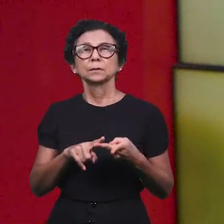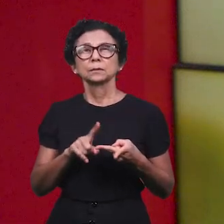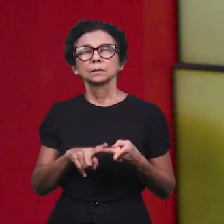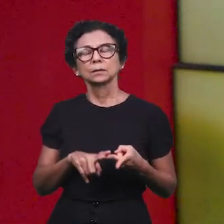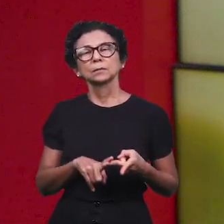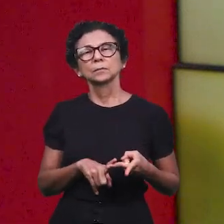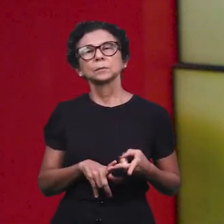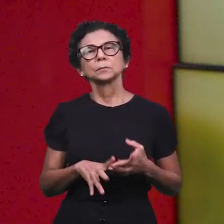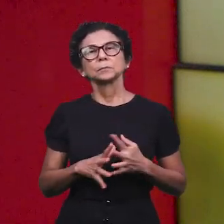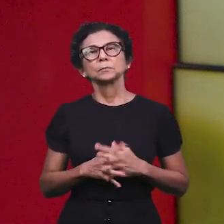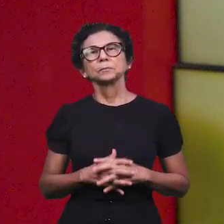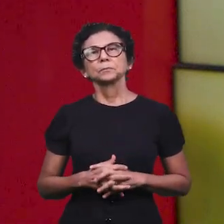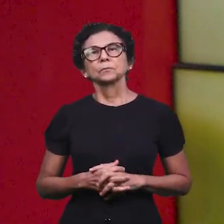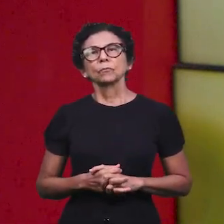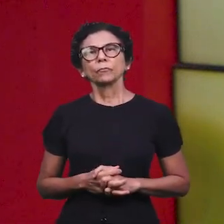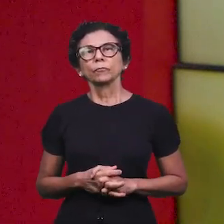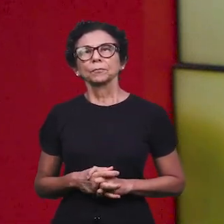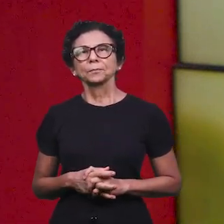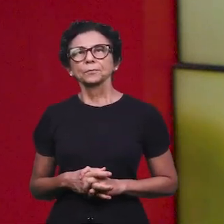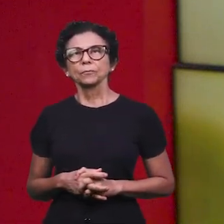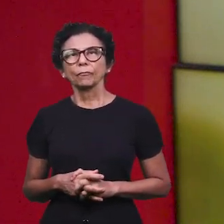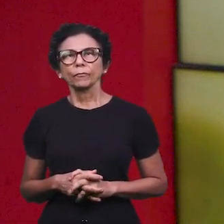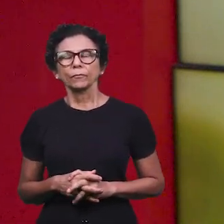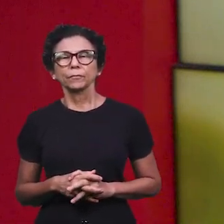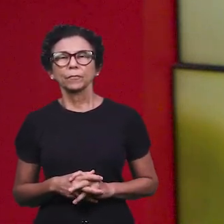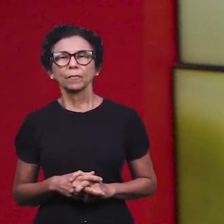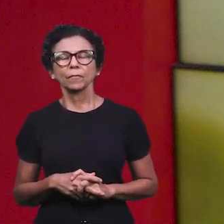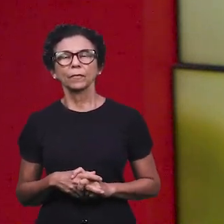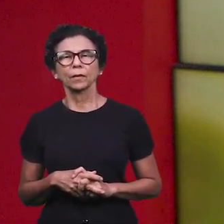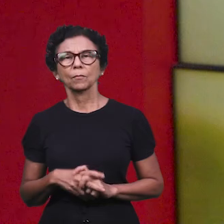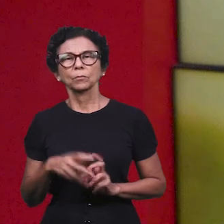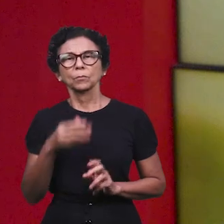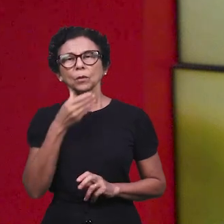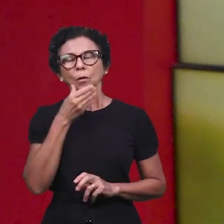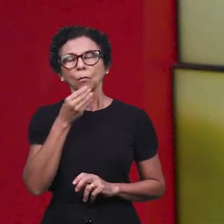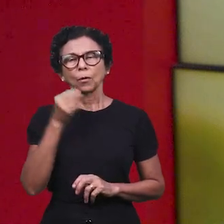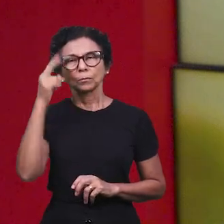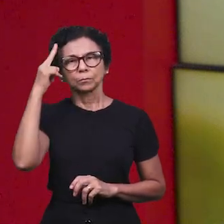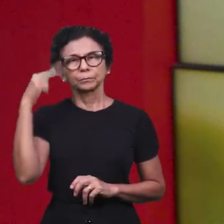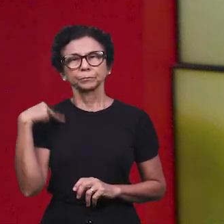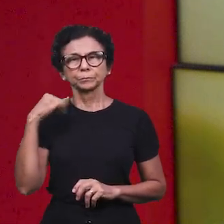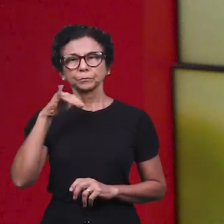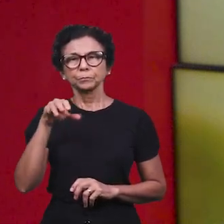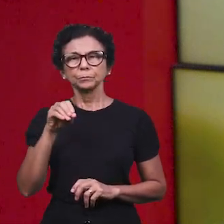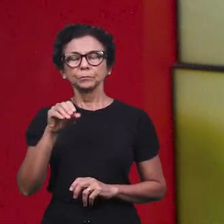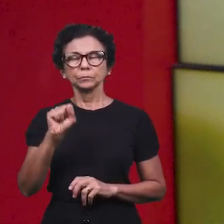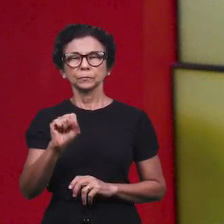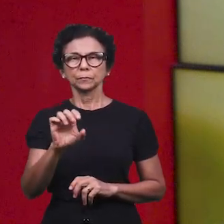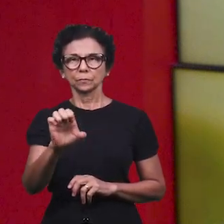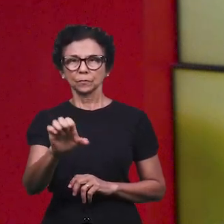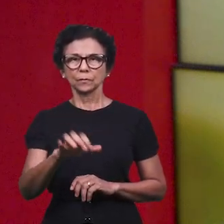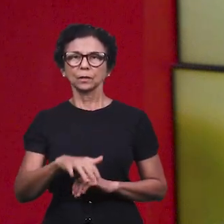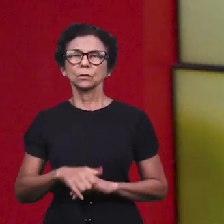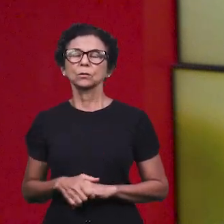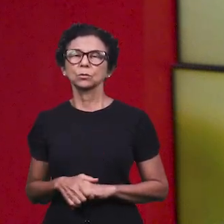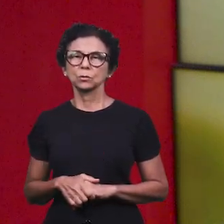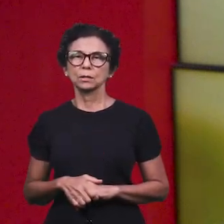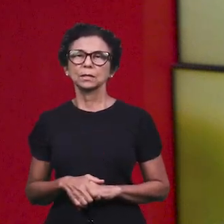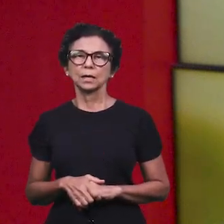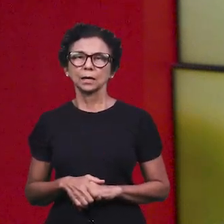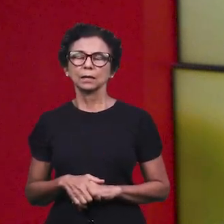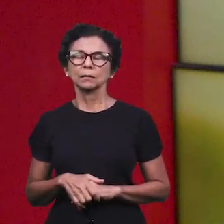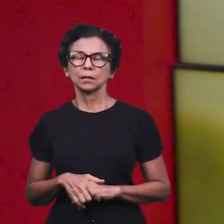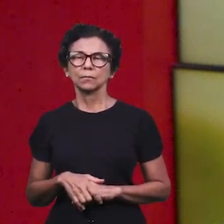aqui, que também é muito marcante, que é um filho caçula, é o de José. É verdade. De José. Né? José teve uma